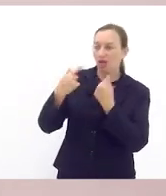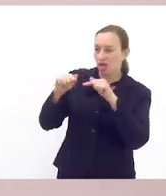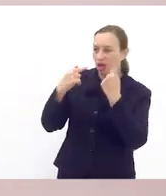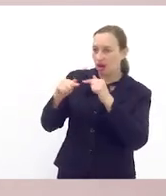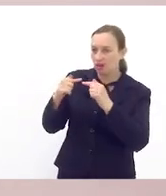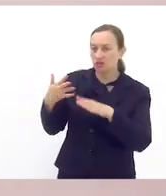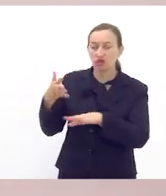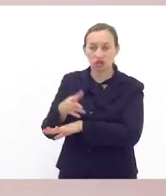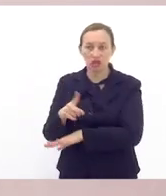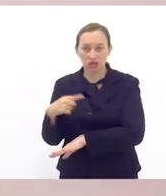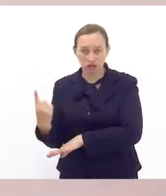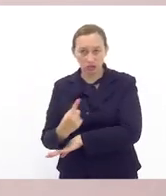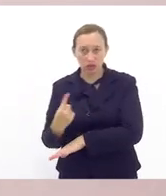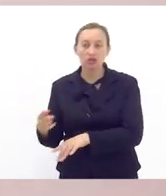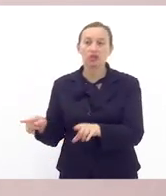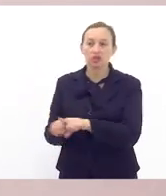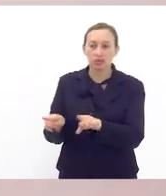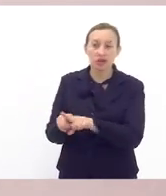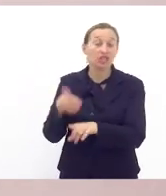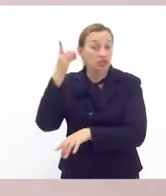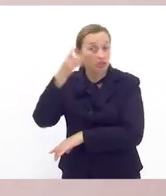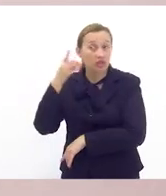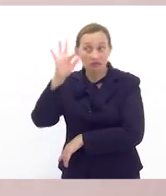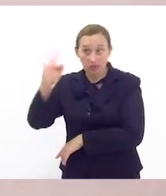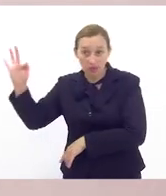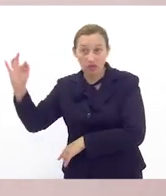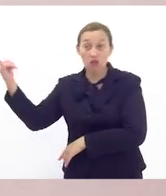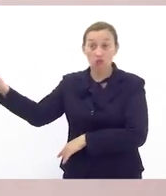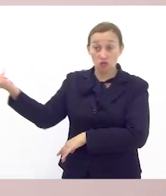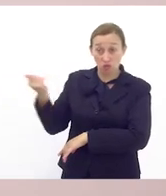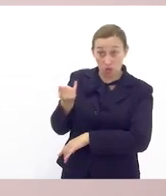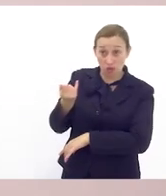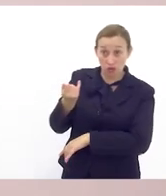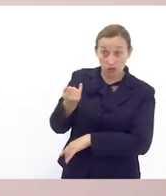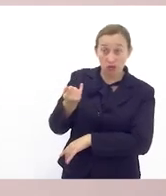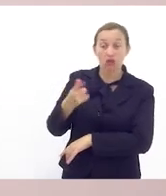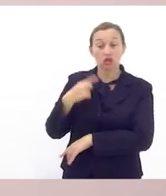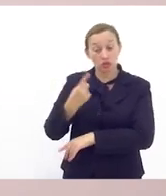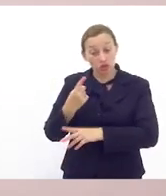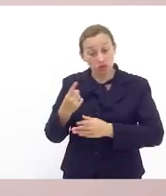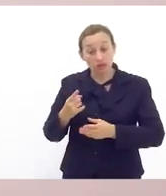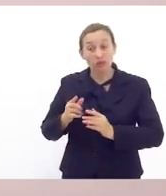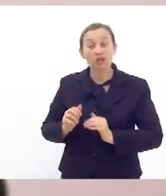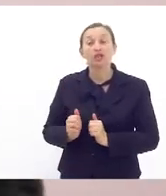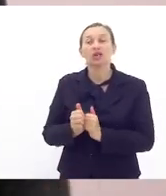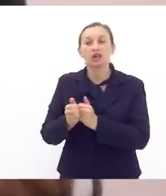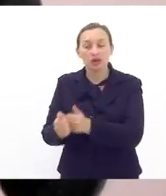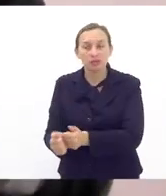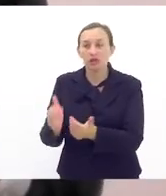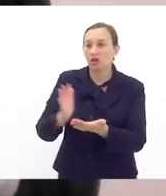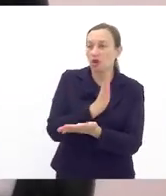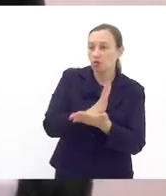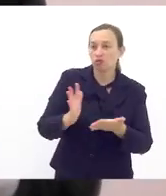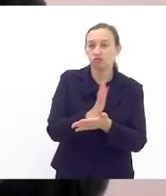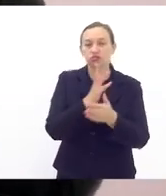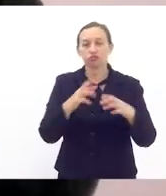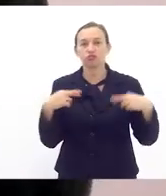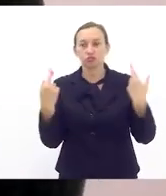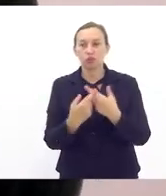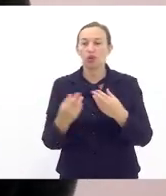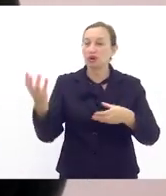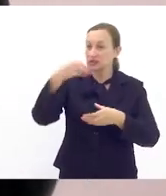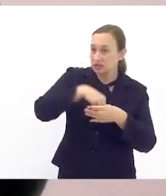gente chegaram inclusive através de Deputados Federais e a gente tá dando o endereço a gente já fez algumas reuniões dentro da Light